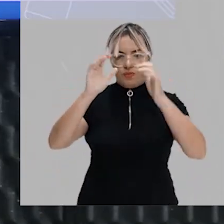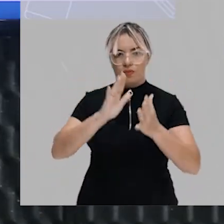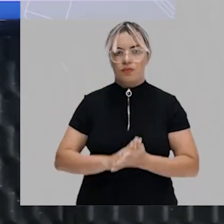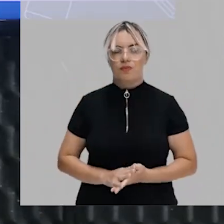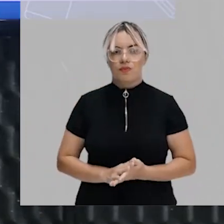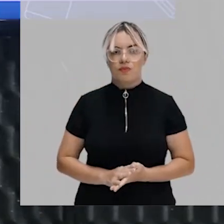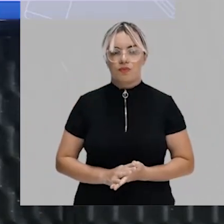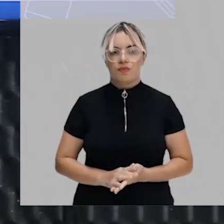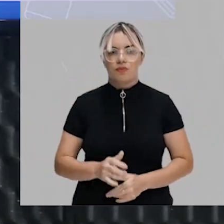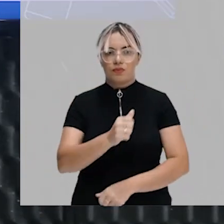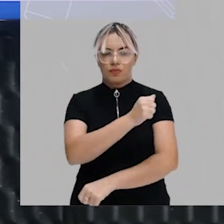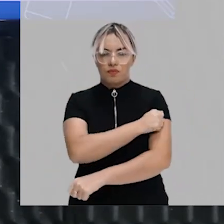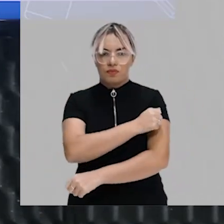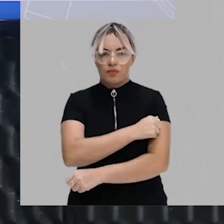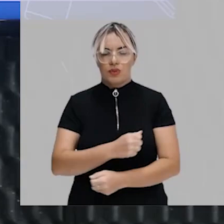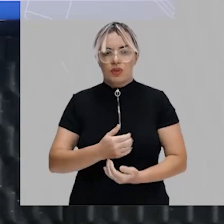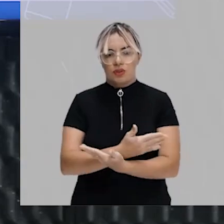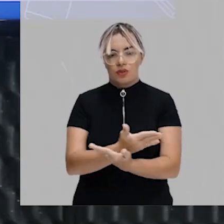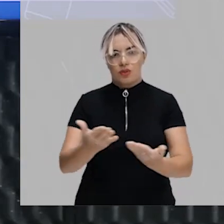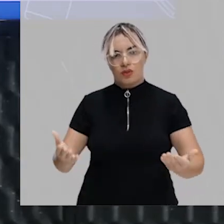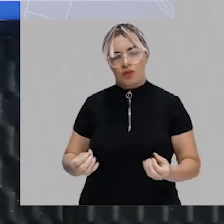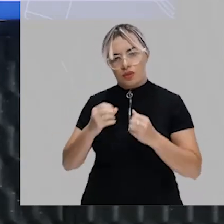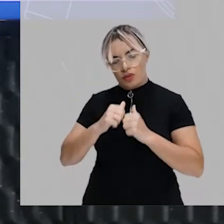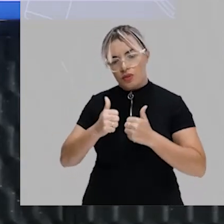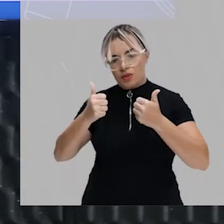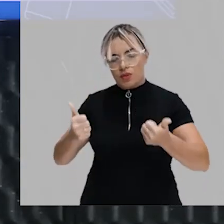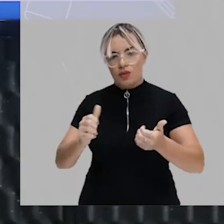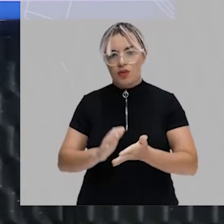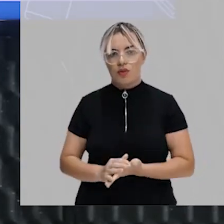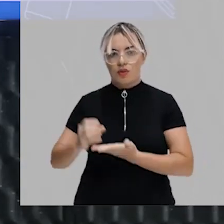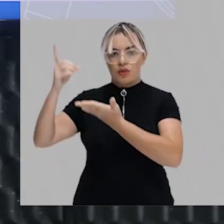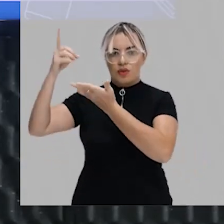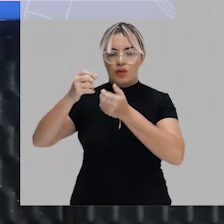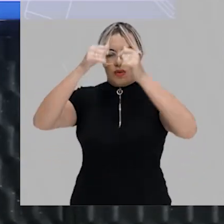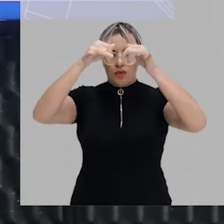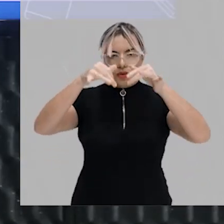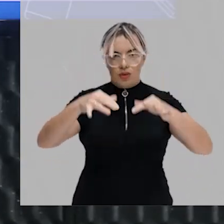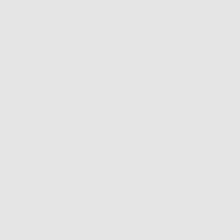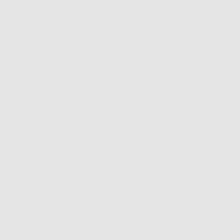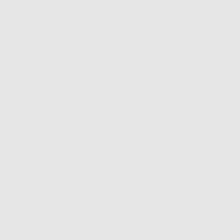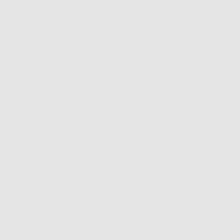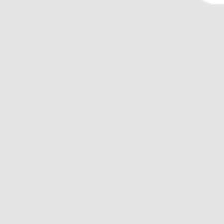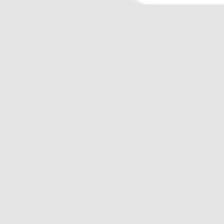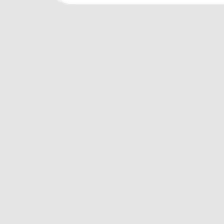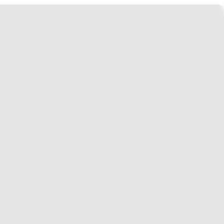pessoal, espero que todos estejam bem. Fiquem com Deus e até a próxima aula. Tchau, tchau.